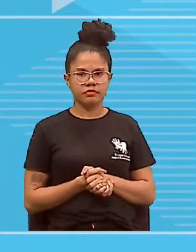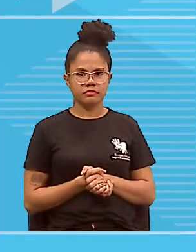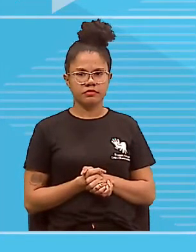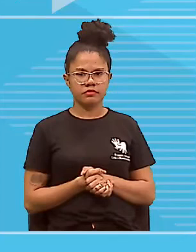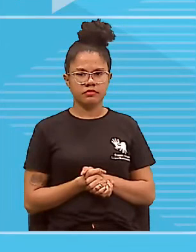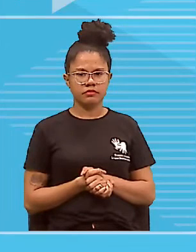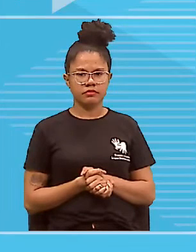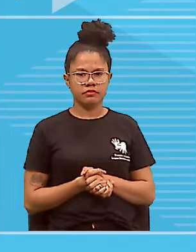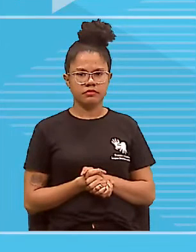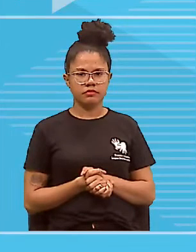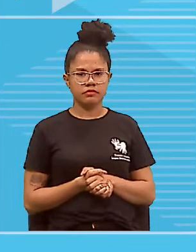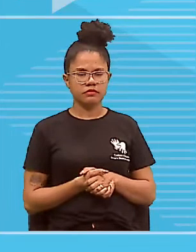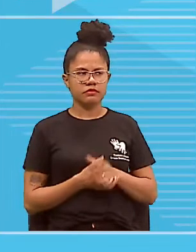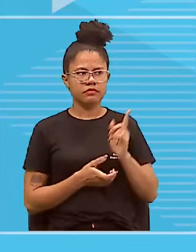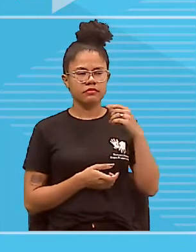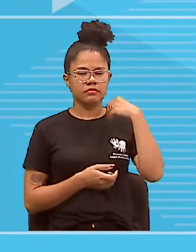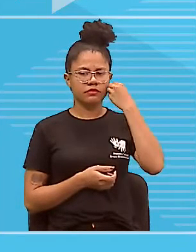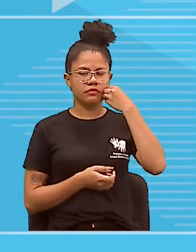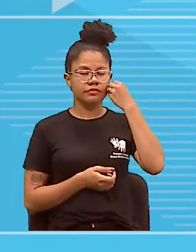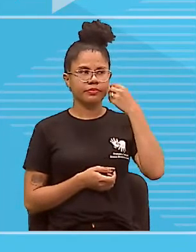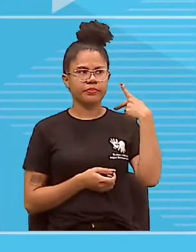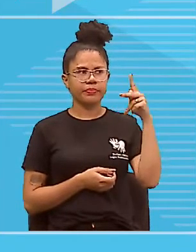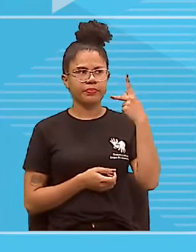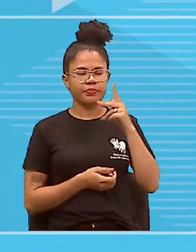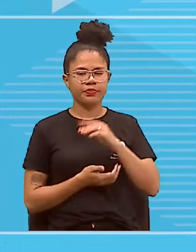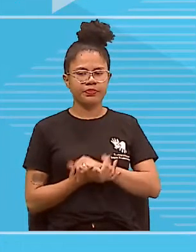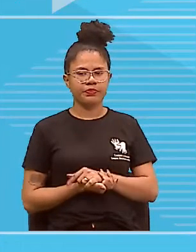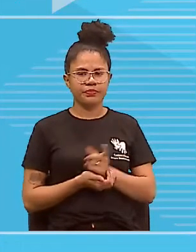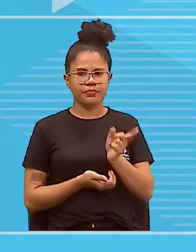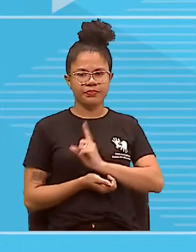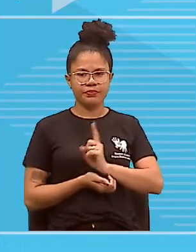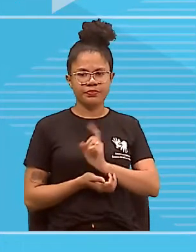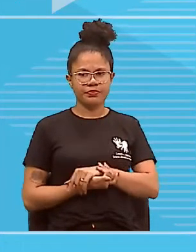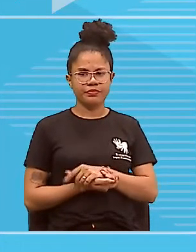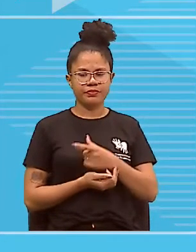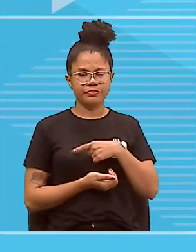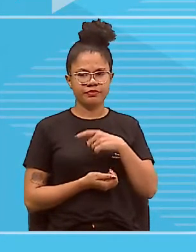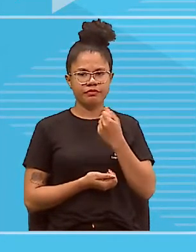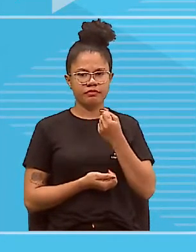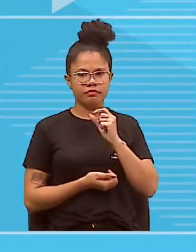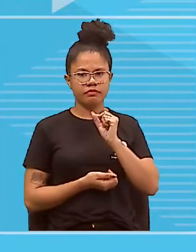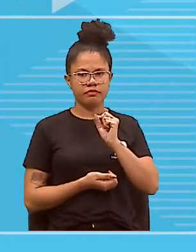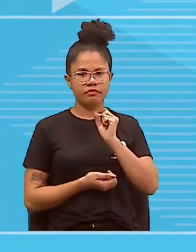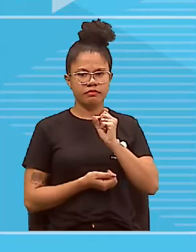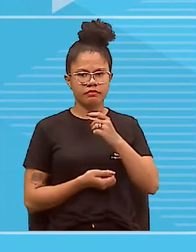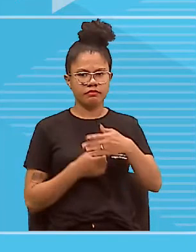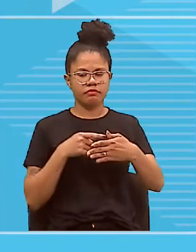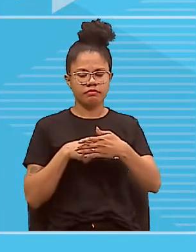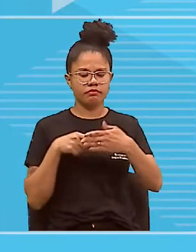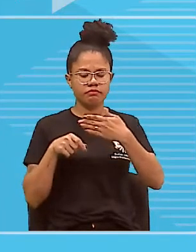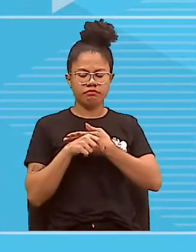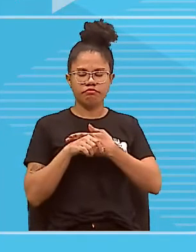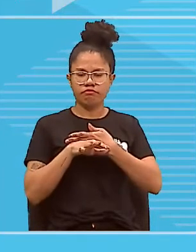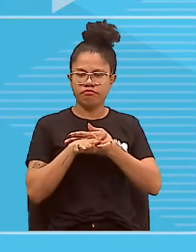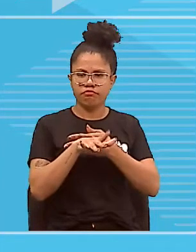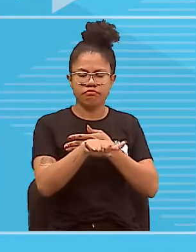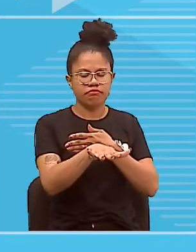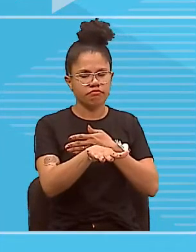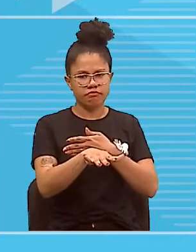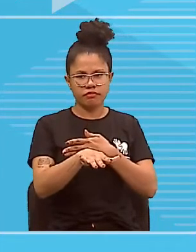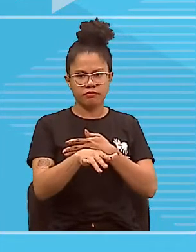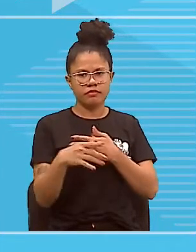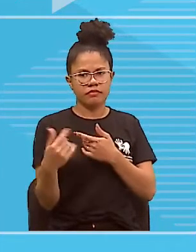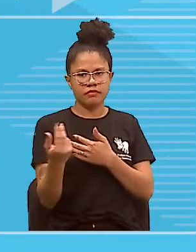na experiência de Yang eu não vou produzir uma luz continua como na difração